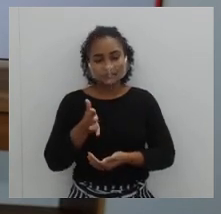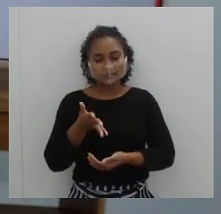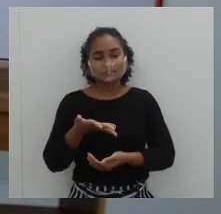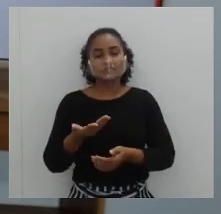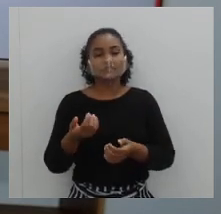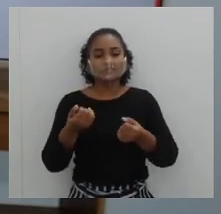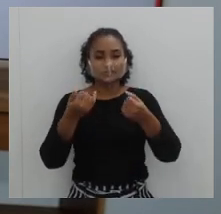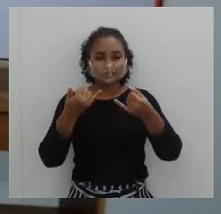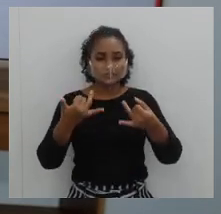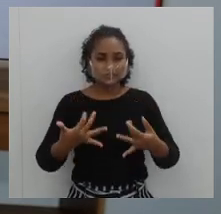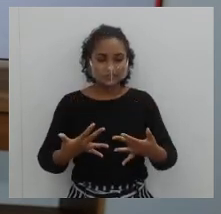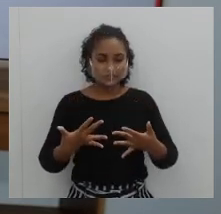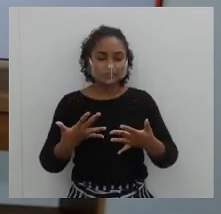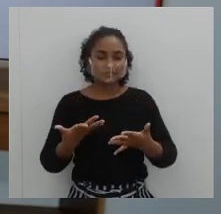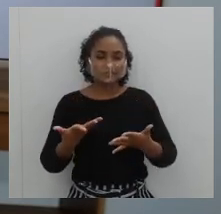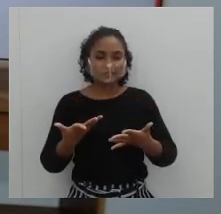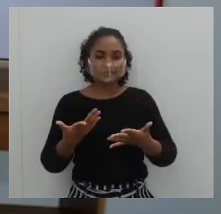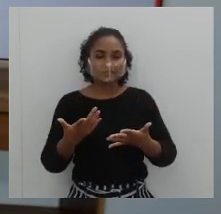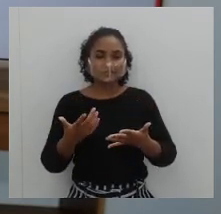poliedros